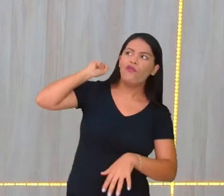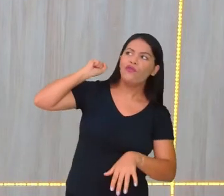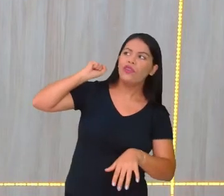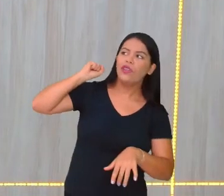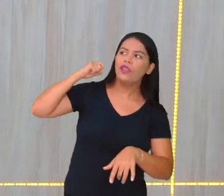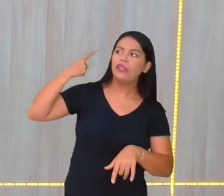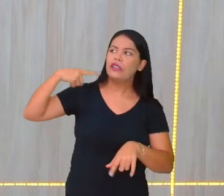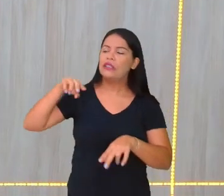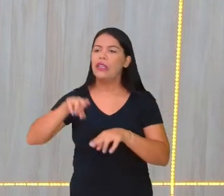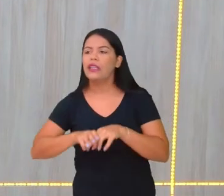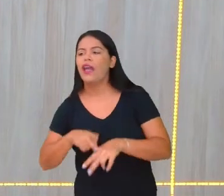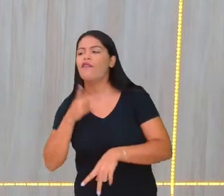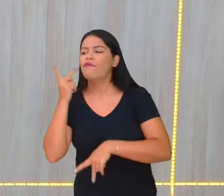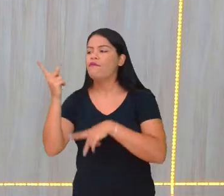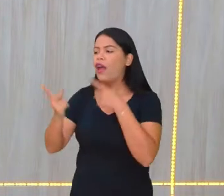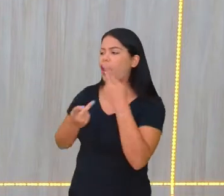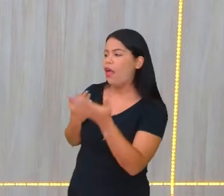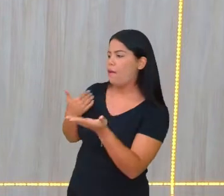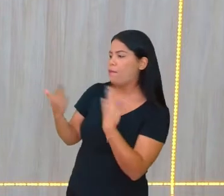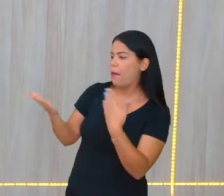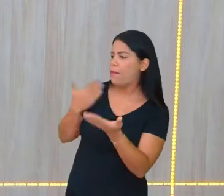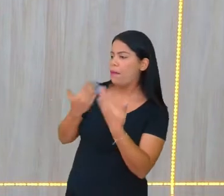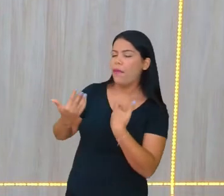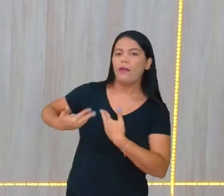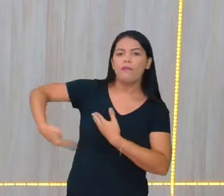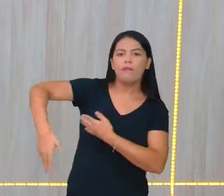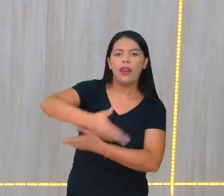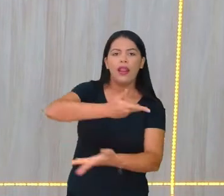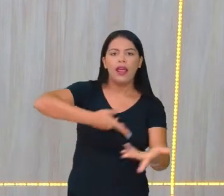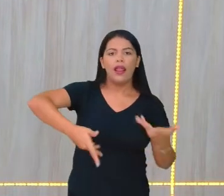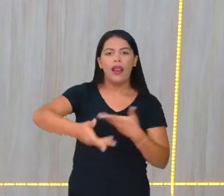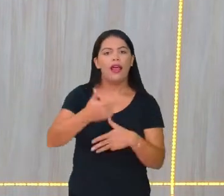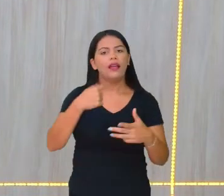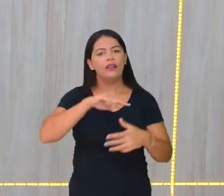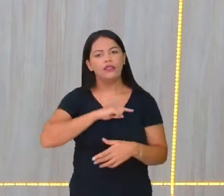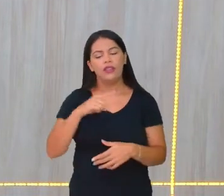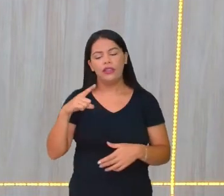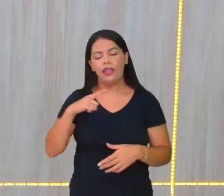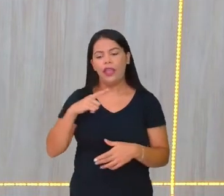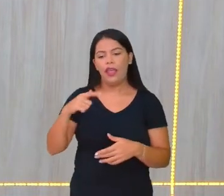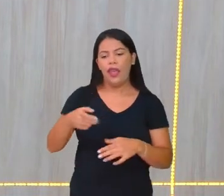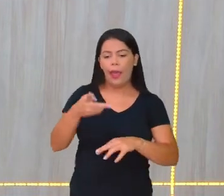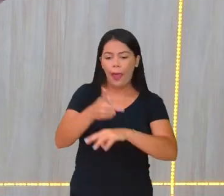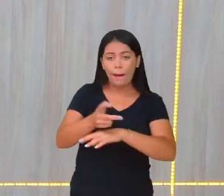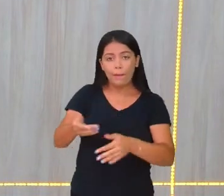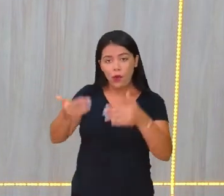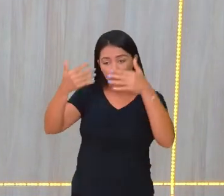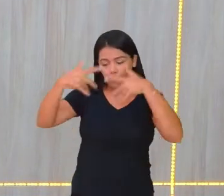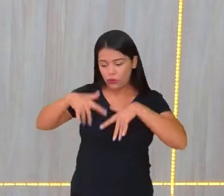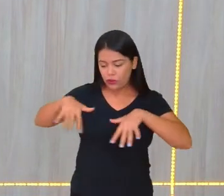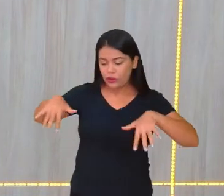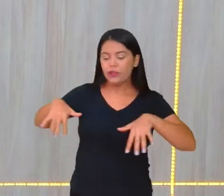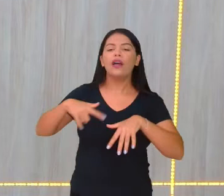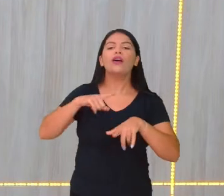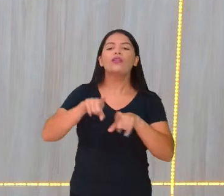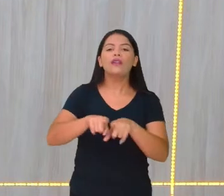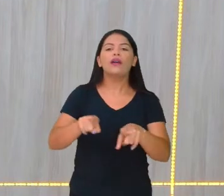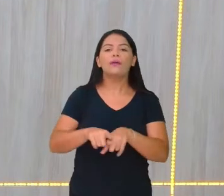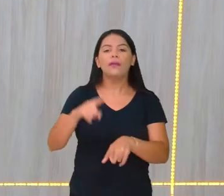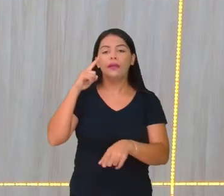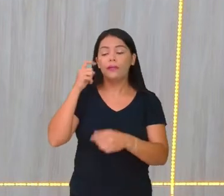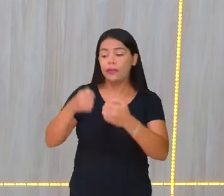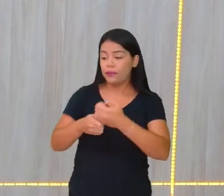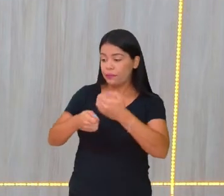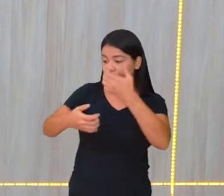escutada. E aqui trabalhamos em equipe, temos a produção. E aqui no chat vocês falam com Camille, Camille fala